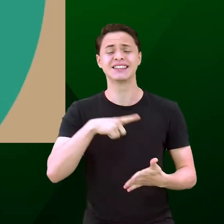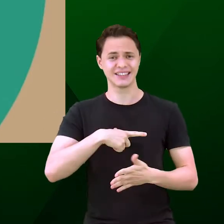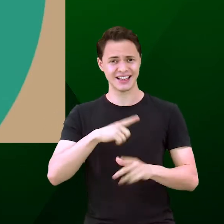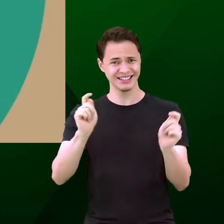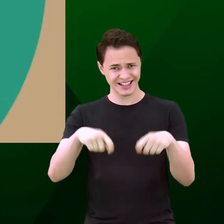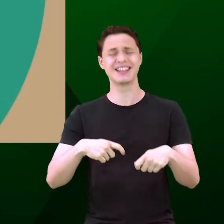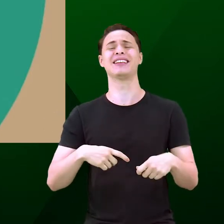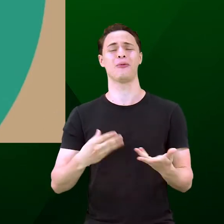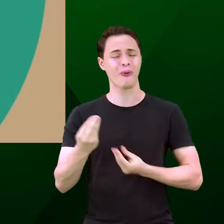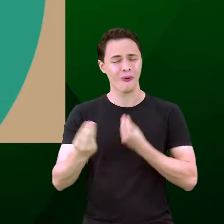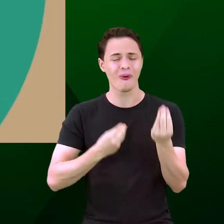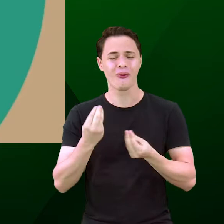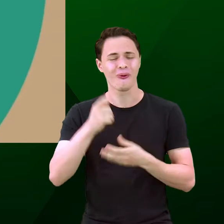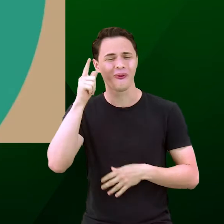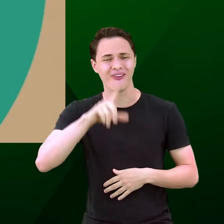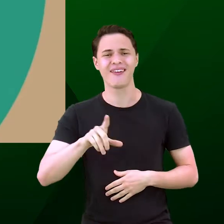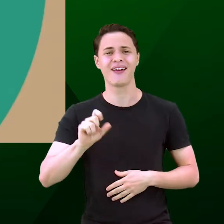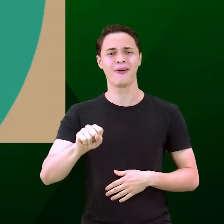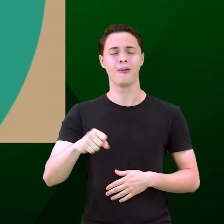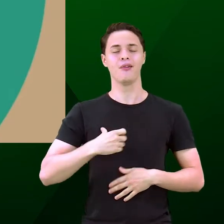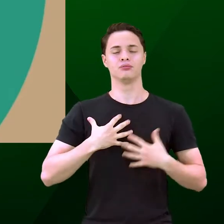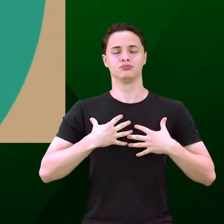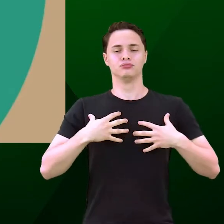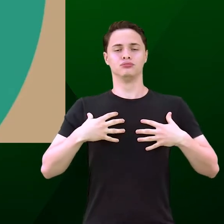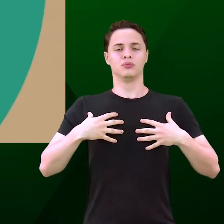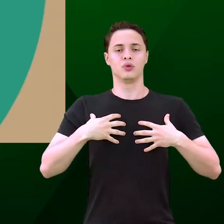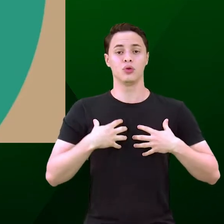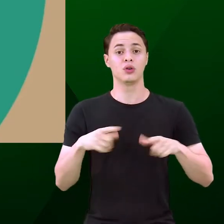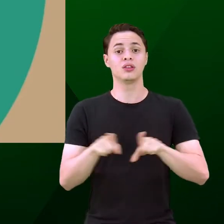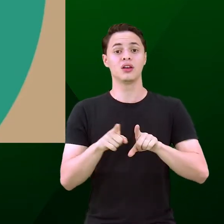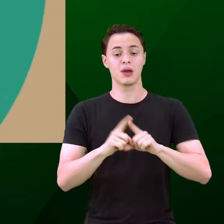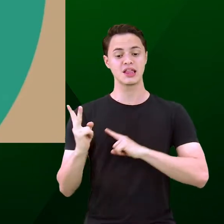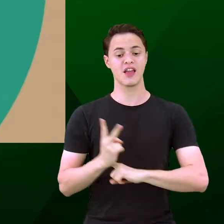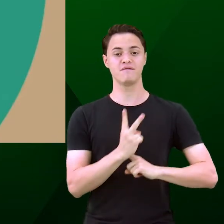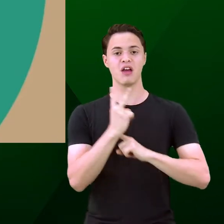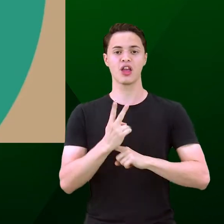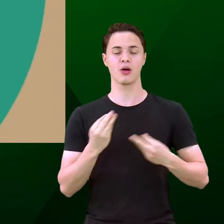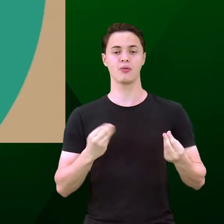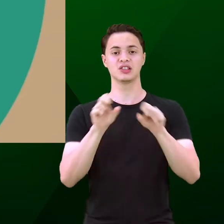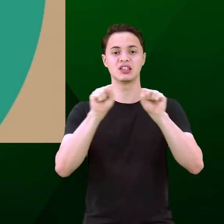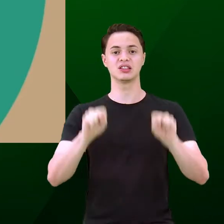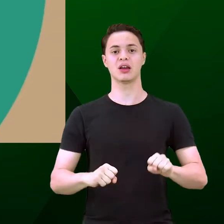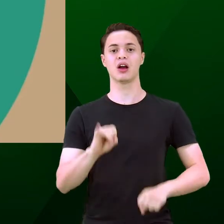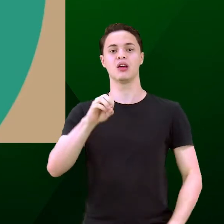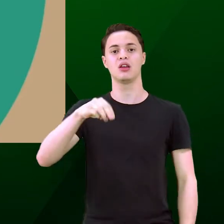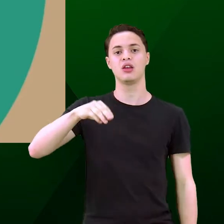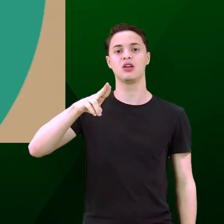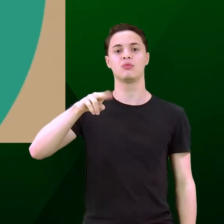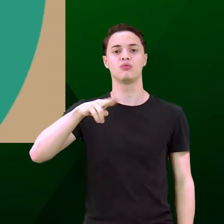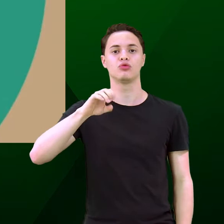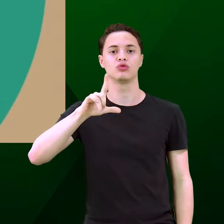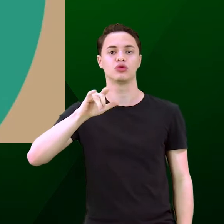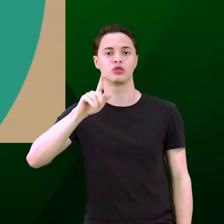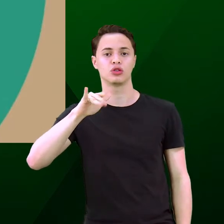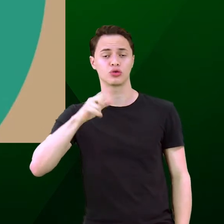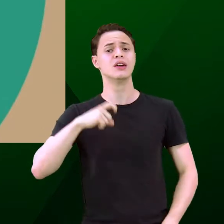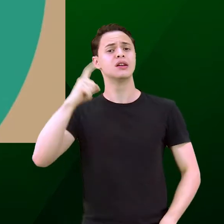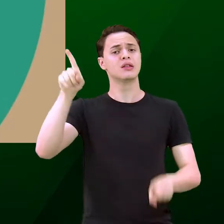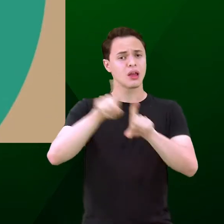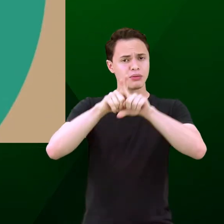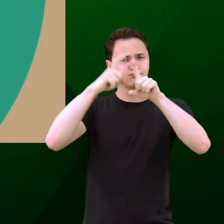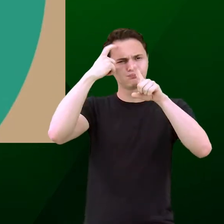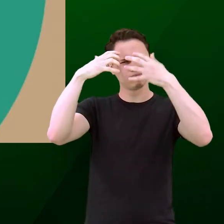estar falando um pouquinho para a gente, contando um pouquinho sobre corrida, que ele tem uma trajetória nesse campo, trabalhou bastante e acho que é muito legal